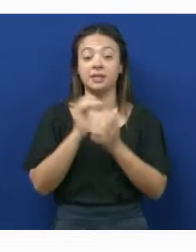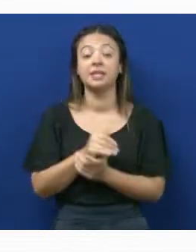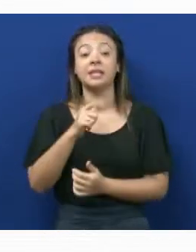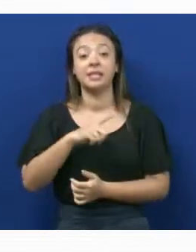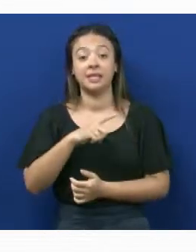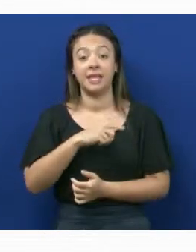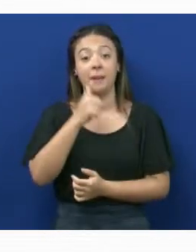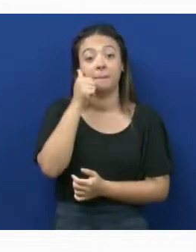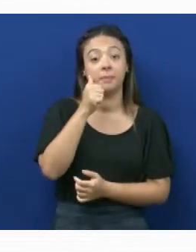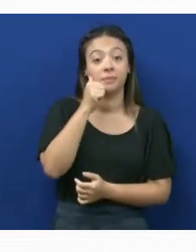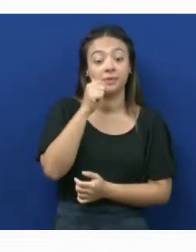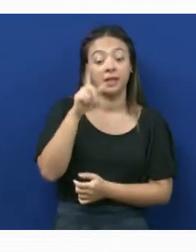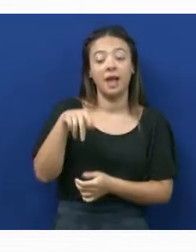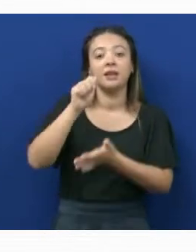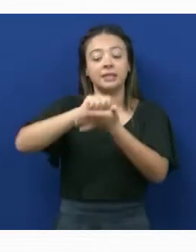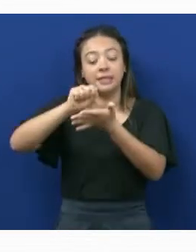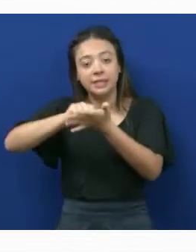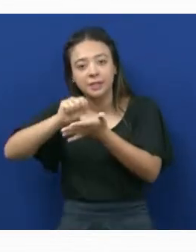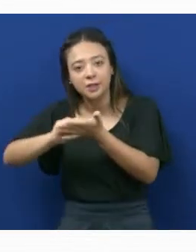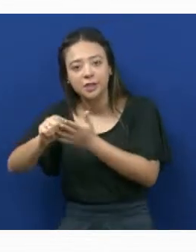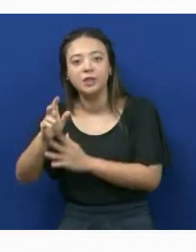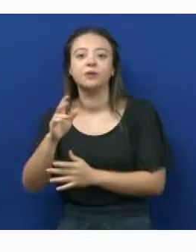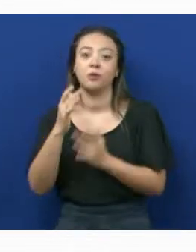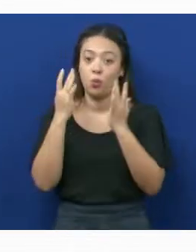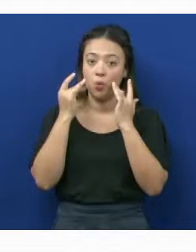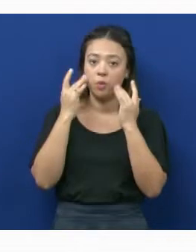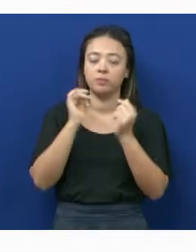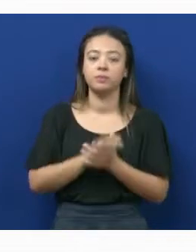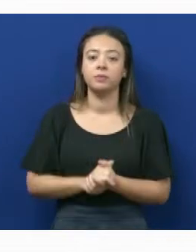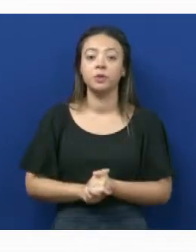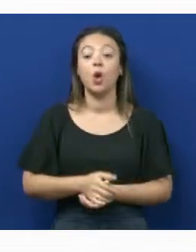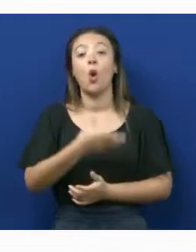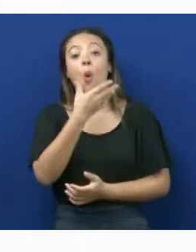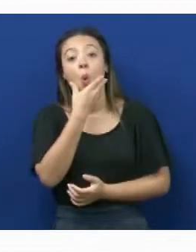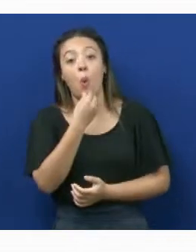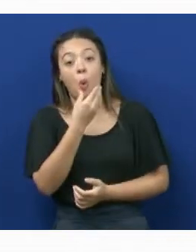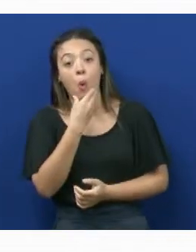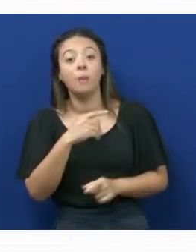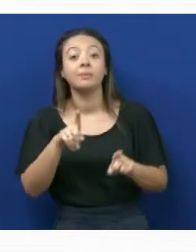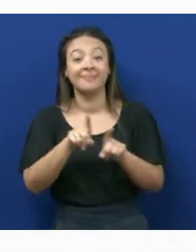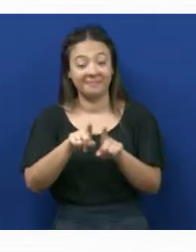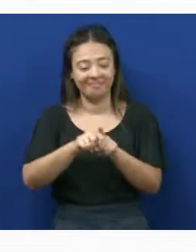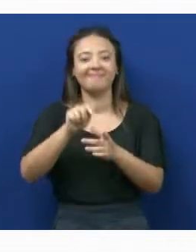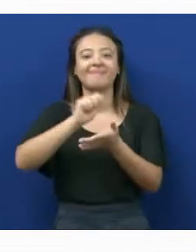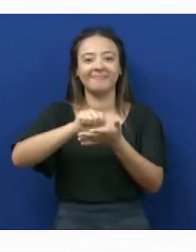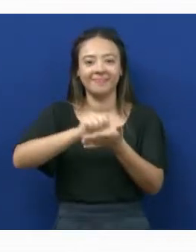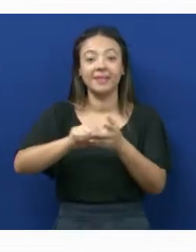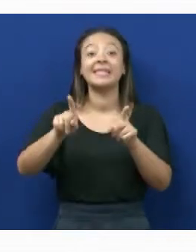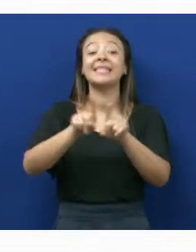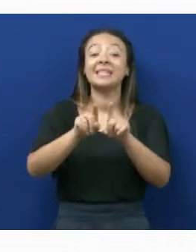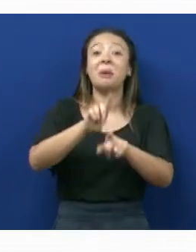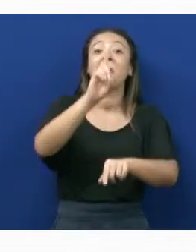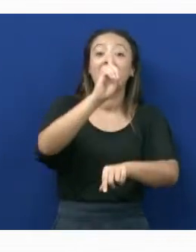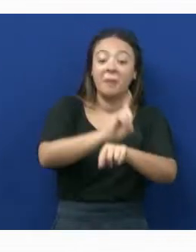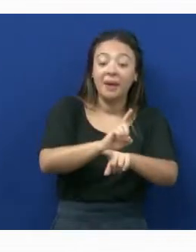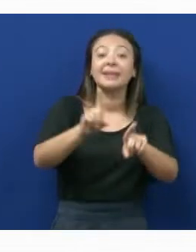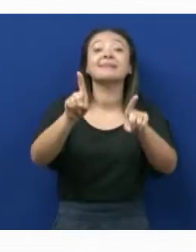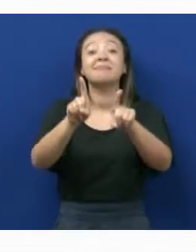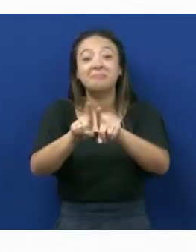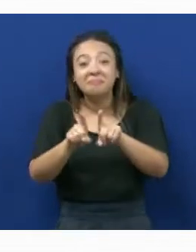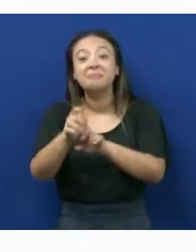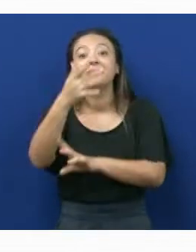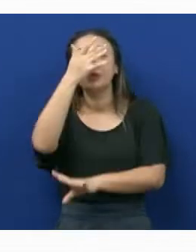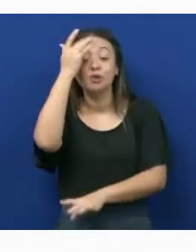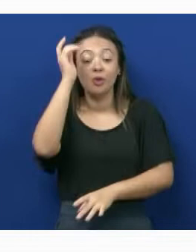é a dramaturga, ela está fazendo esse papel. O Dinho também faz o papel de dramaturgo e diretor e ator, e, ao mesmo tempo,